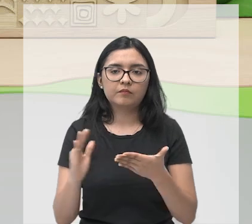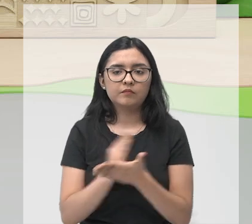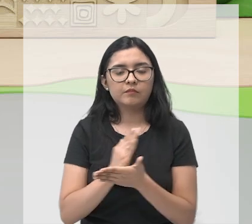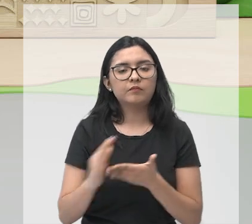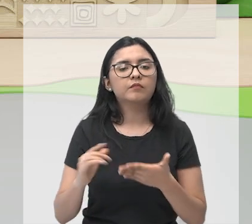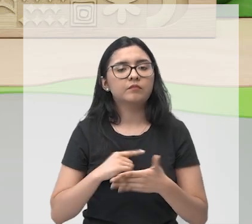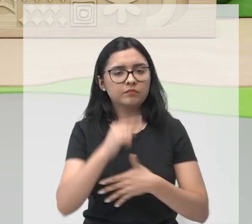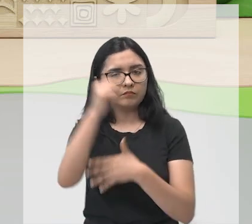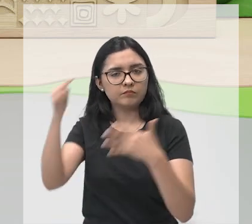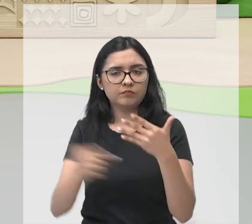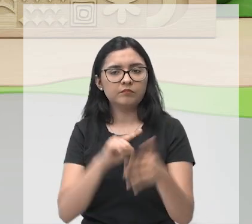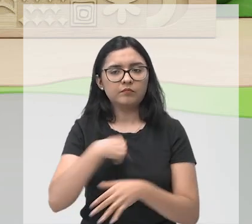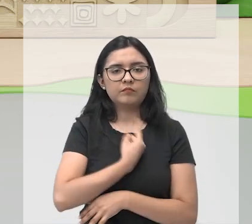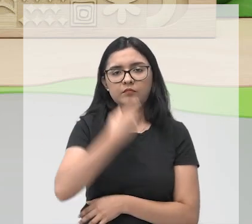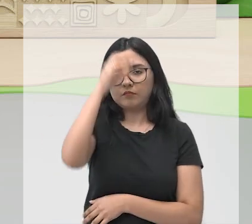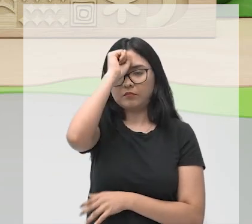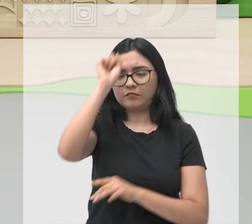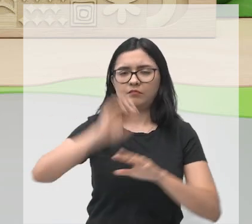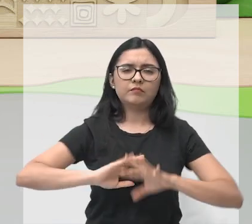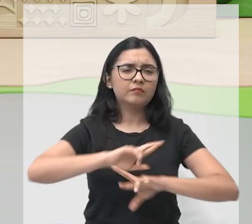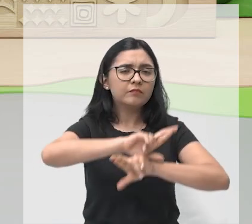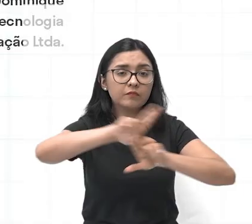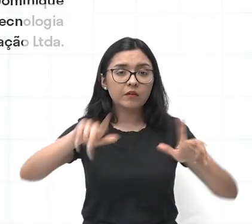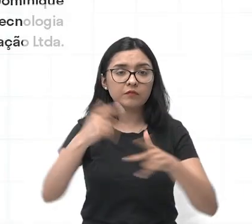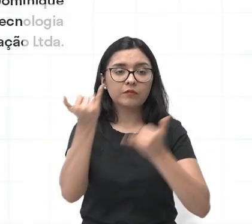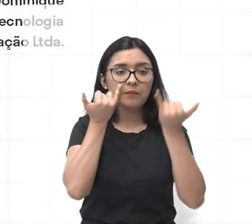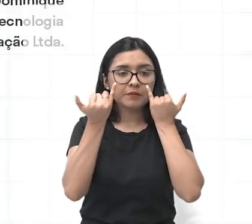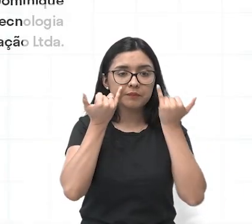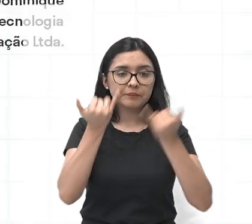para aprender em relação a toda essa informação aí.